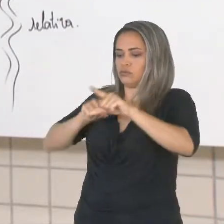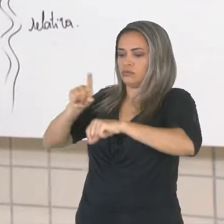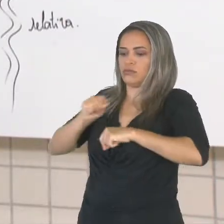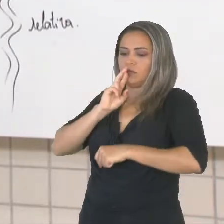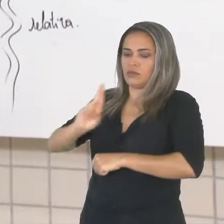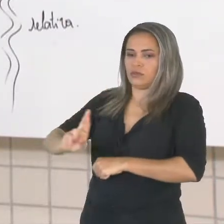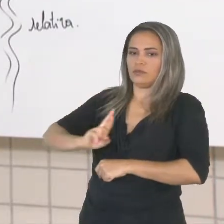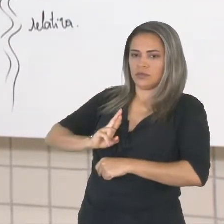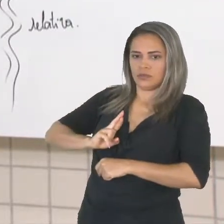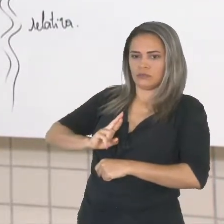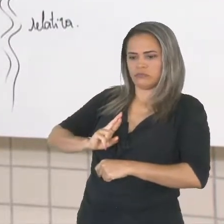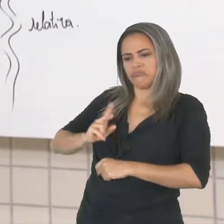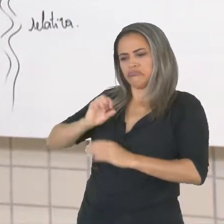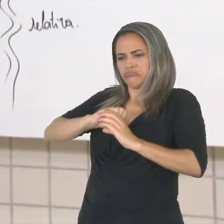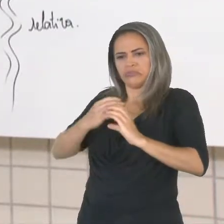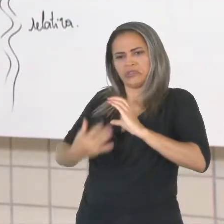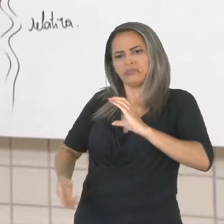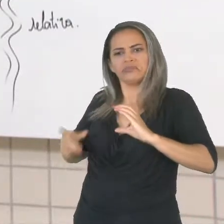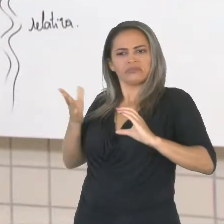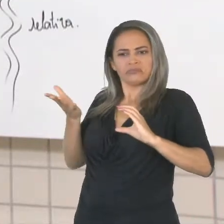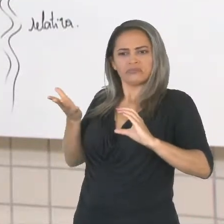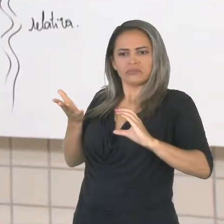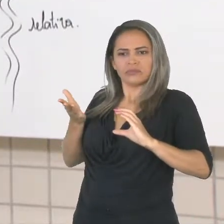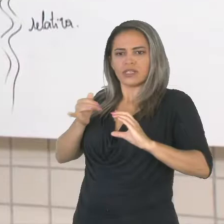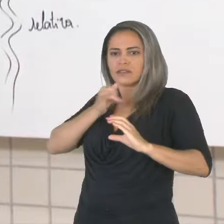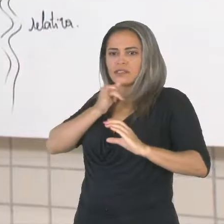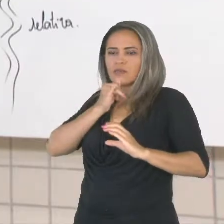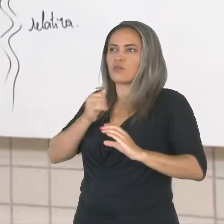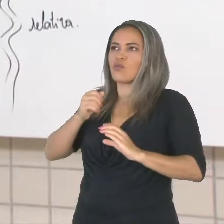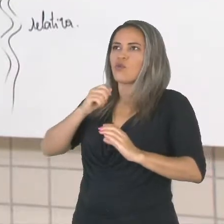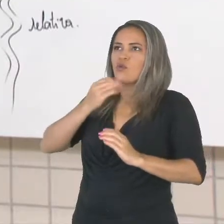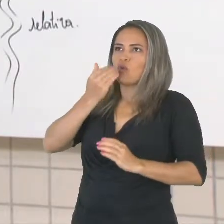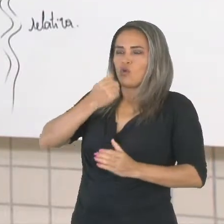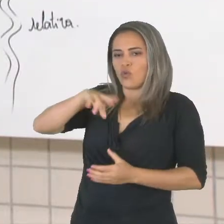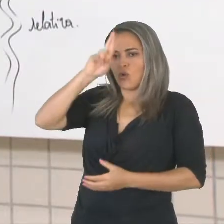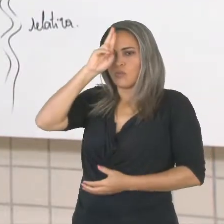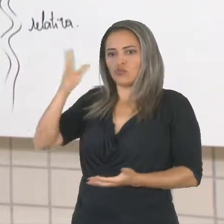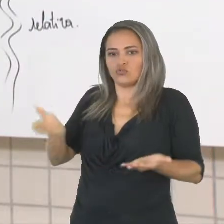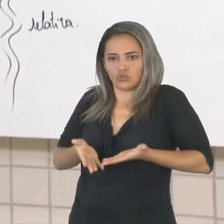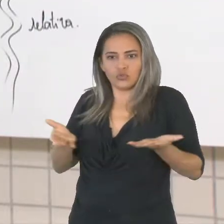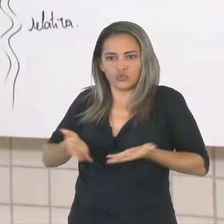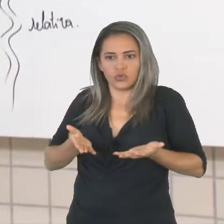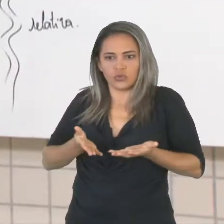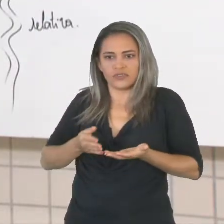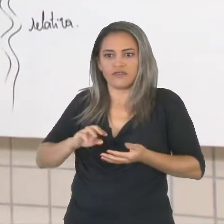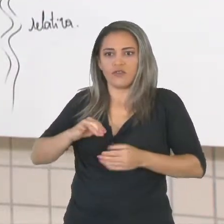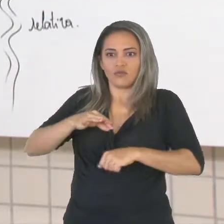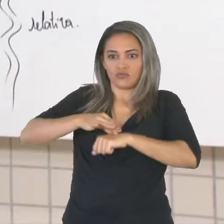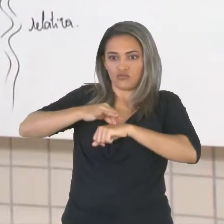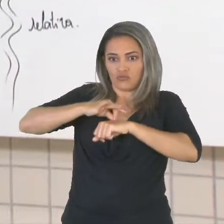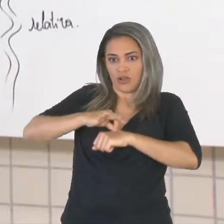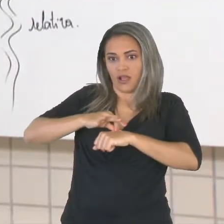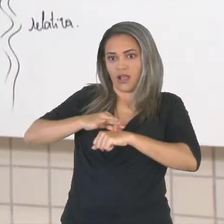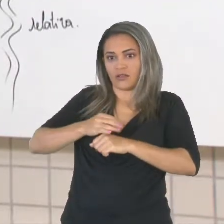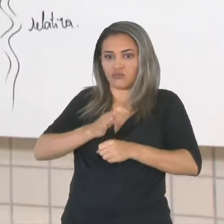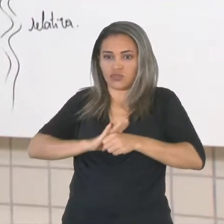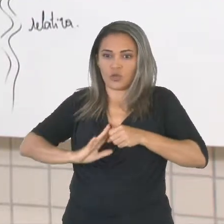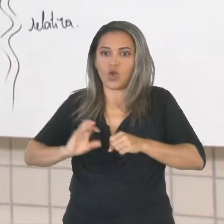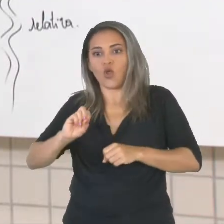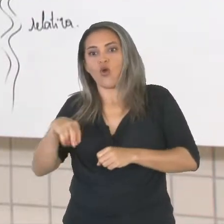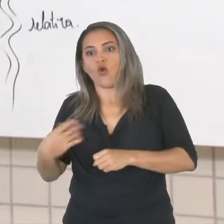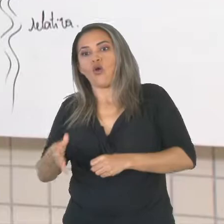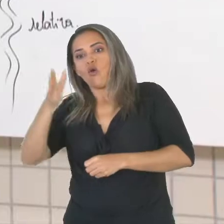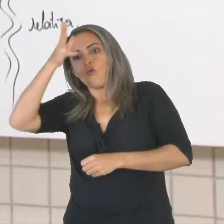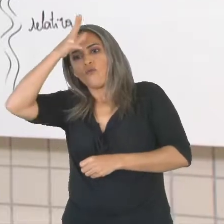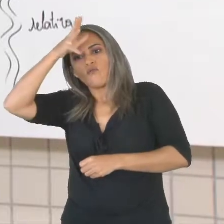uma determinada característica. Exemplo, no almoço de hoje, vamos de bife acebolado ou vamos de frango cozido? Tudo